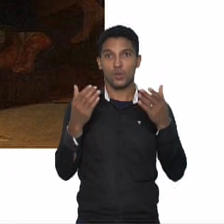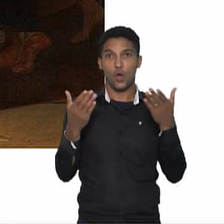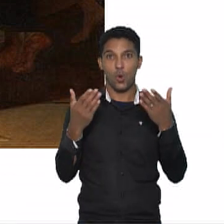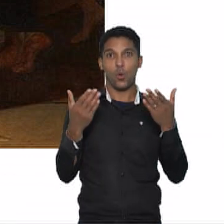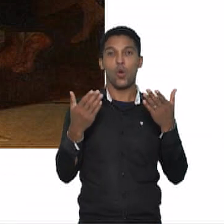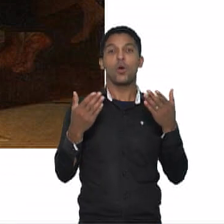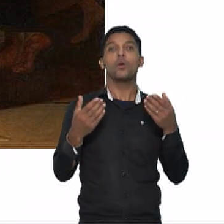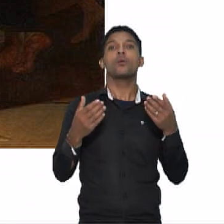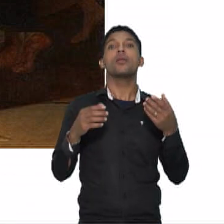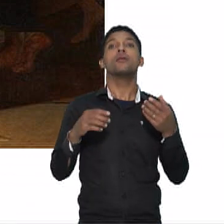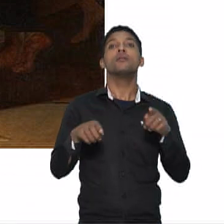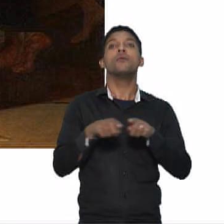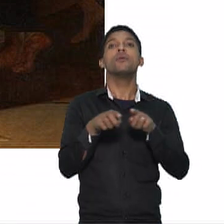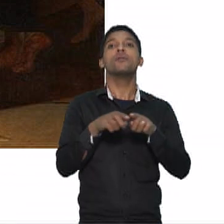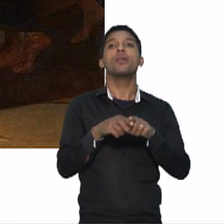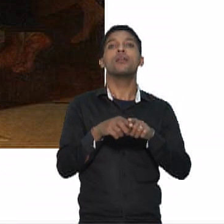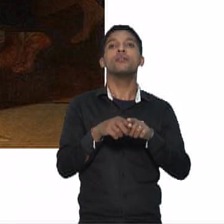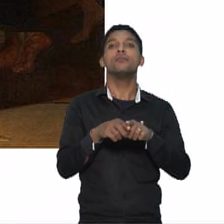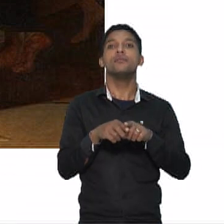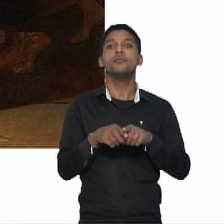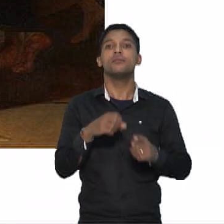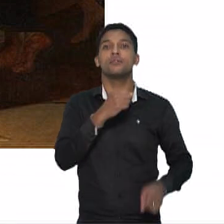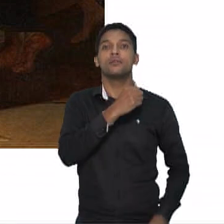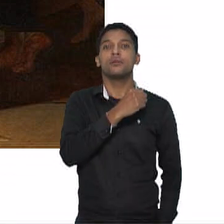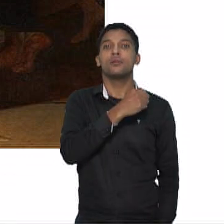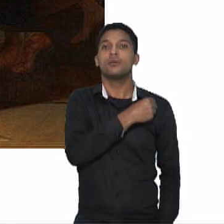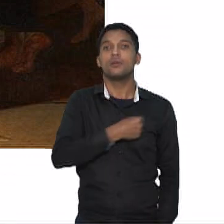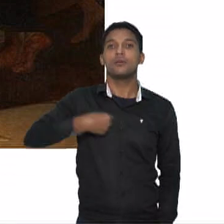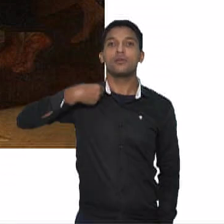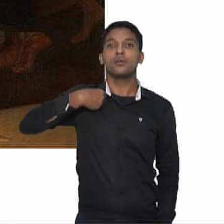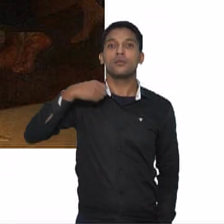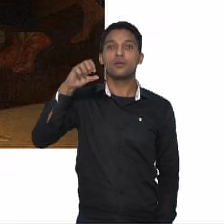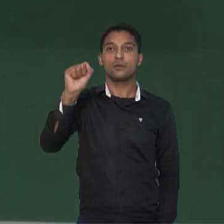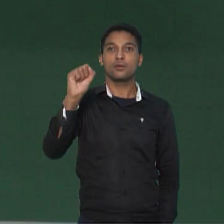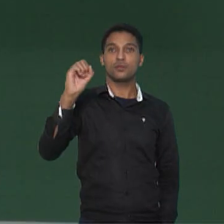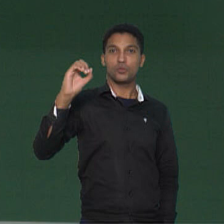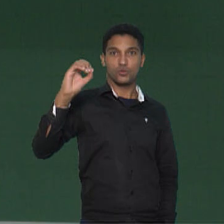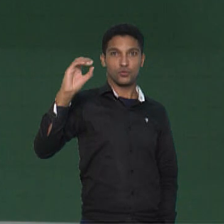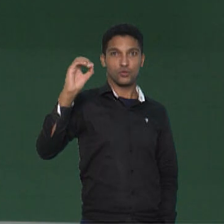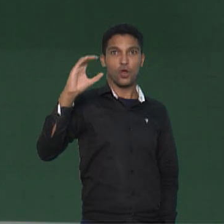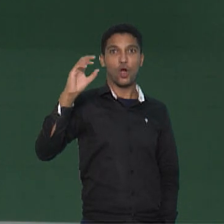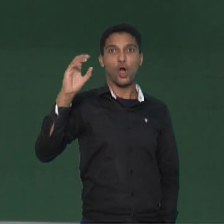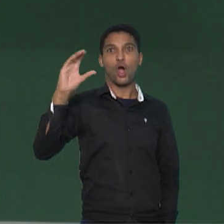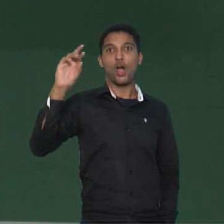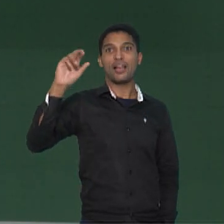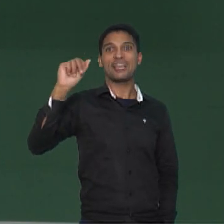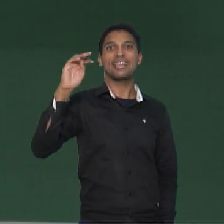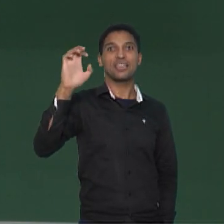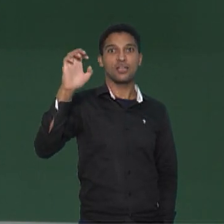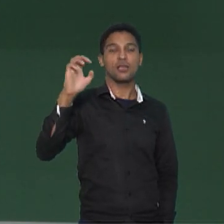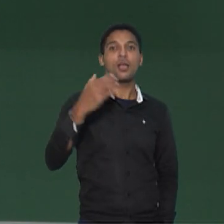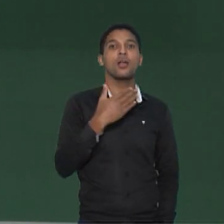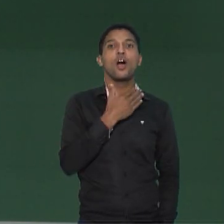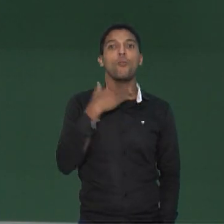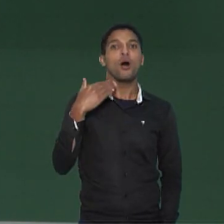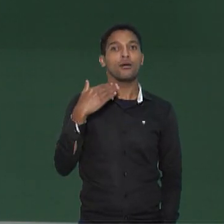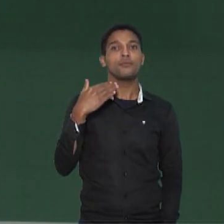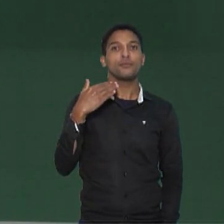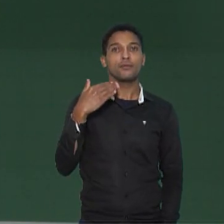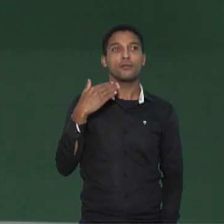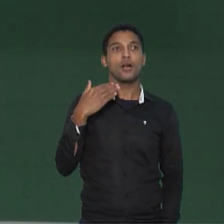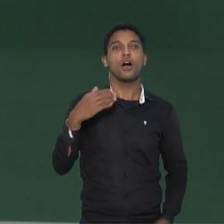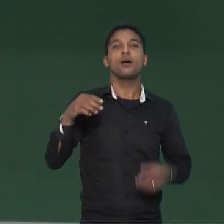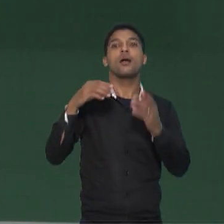a morte de Sócrates, 1797. Veja a simetria que tinha, tem essa mistura de luz e sombra, bastante